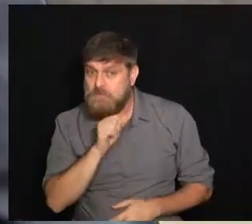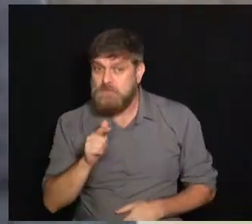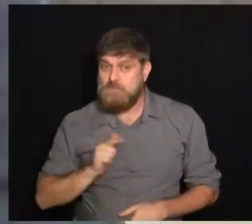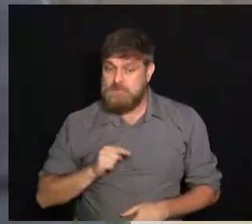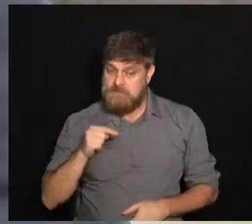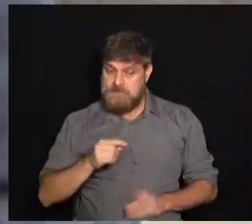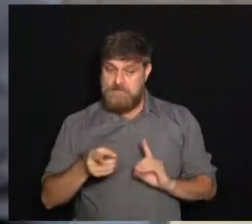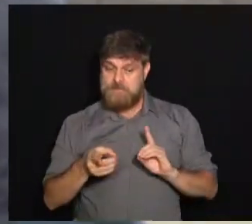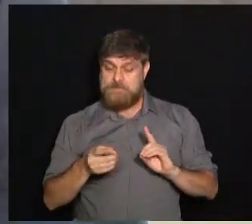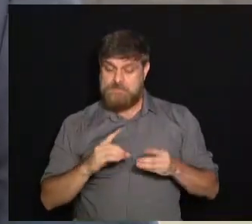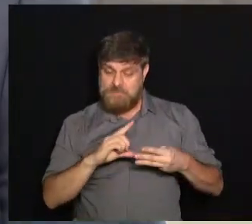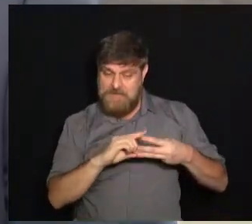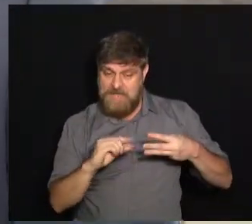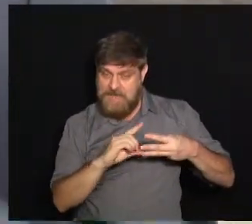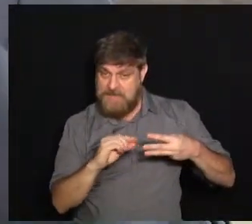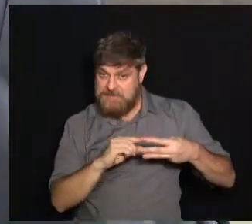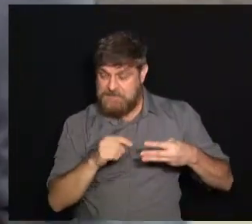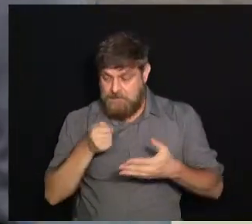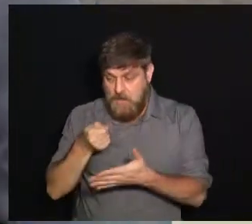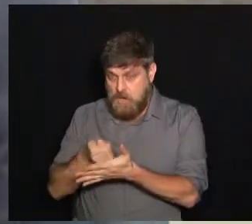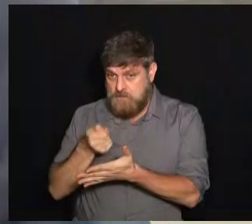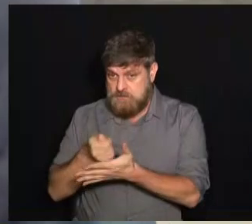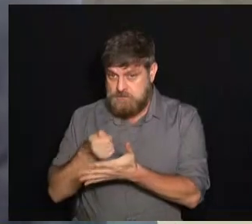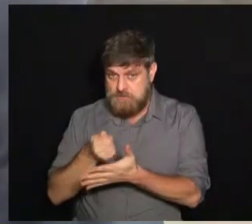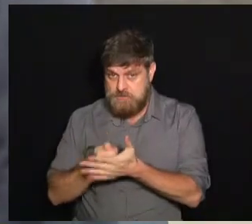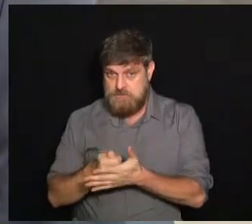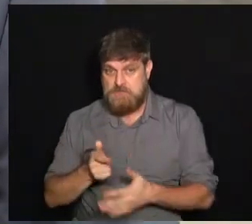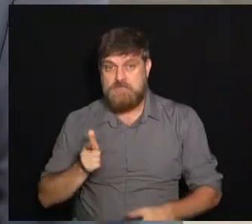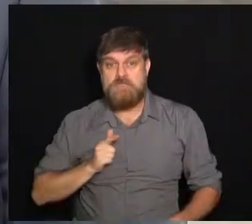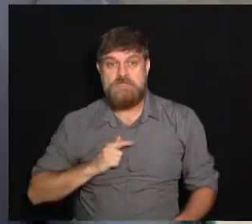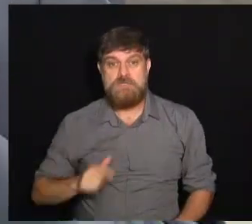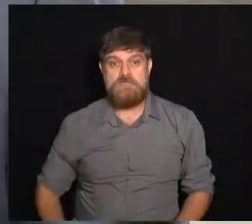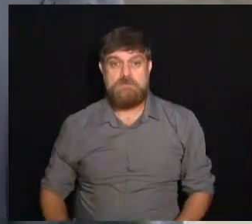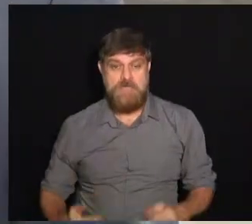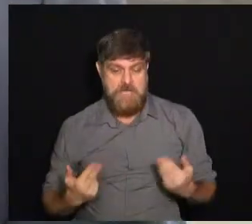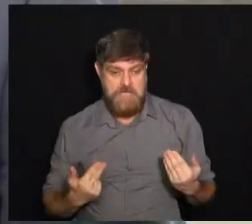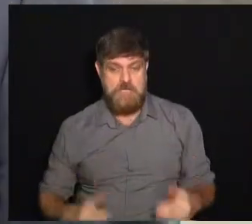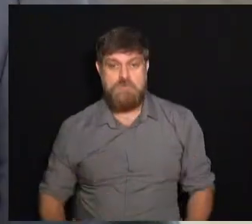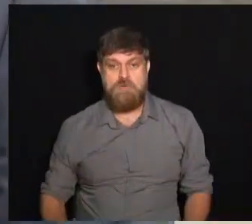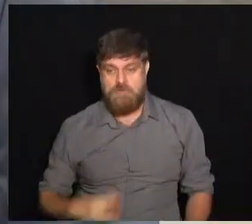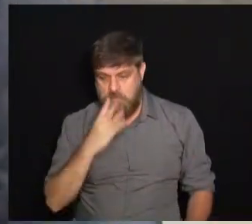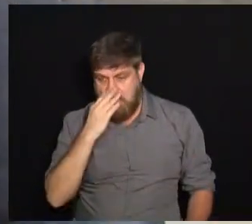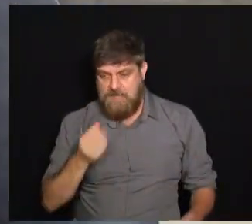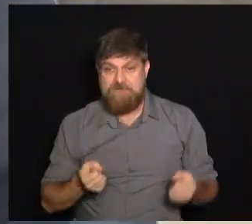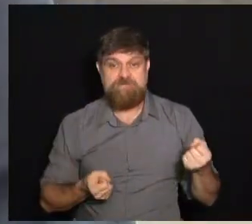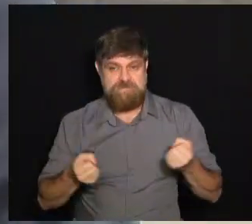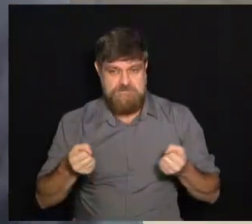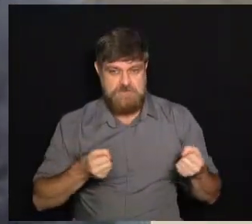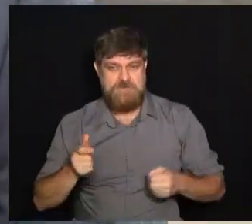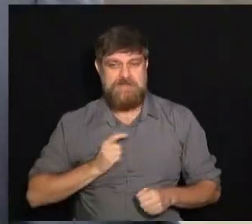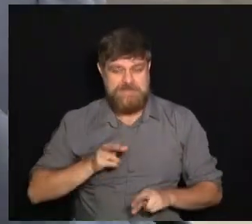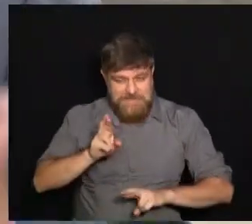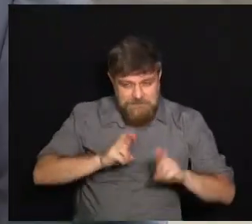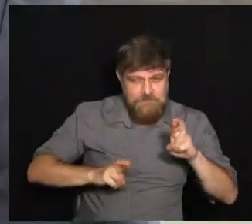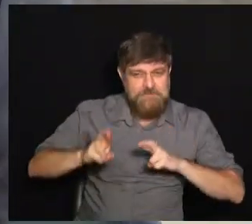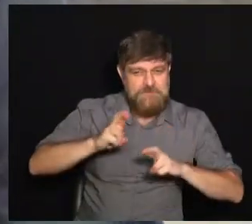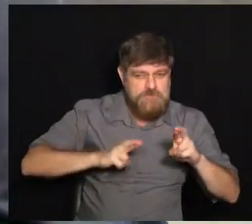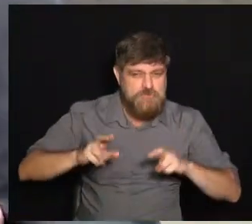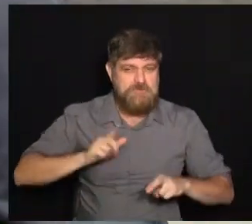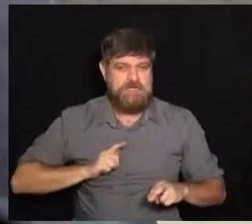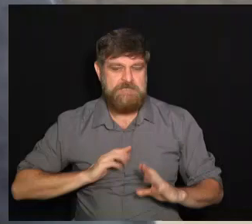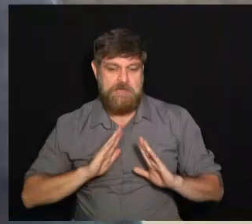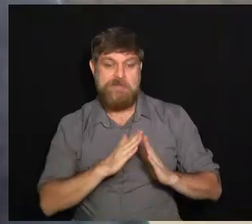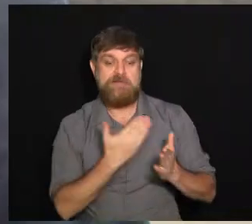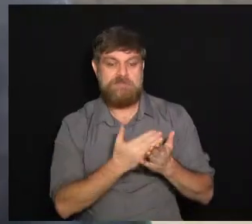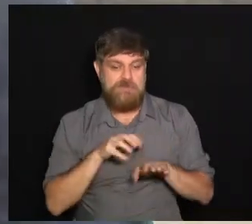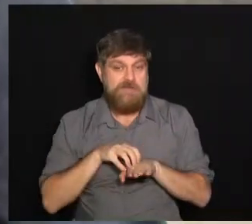a INDEC também vai cobrar isso, como também o transporte escolar tem também vistoria, se, tá, se